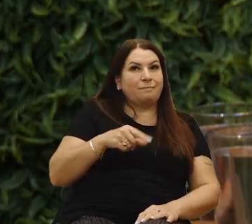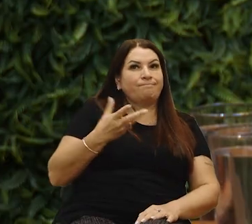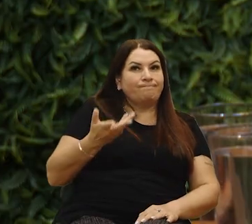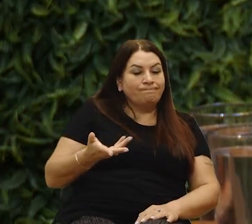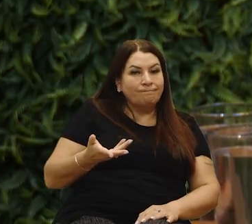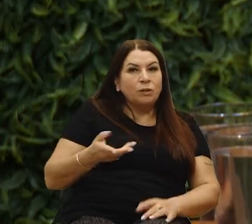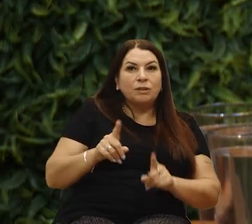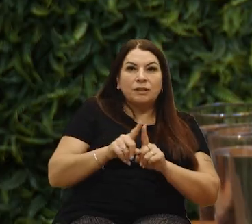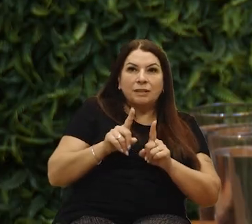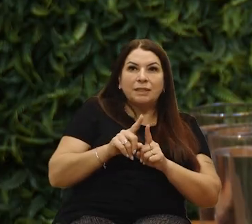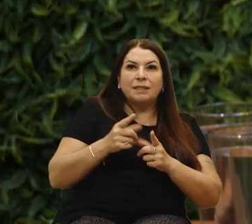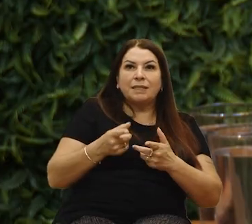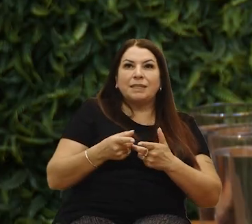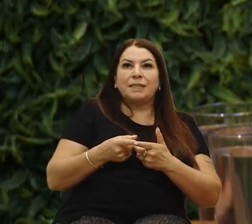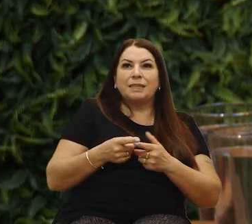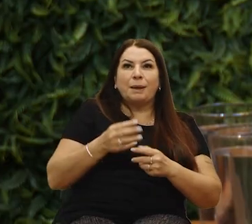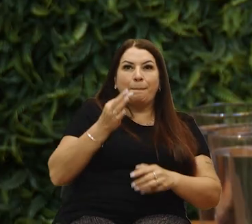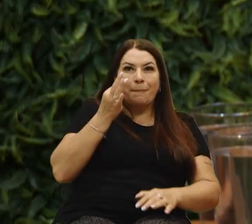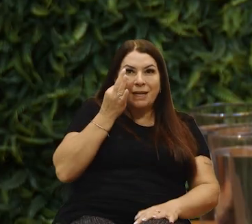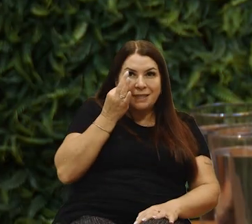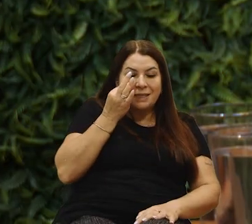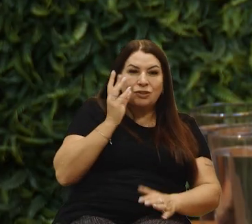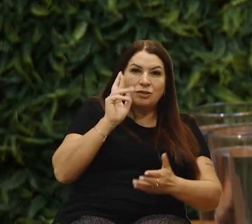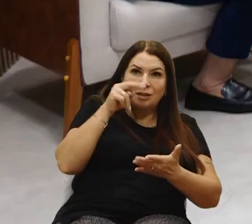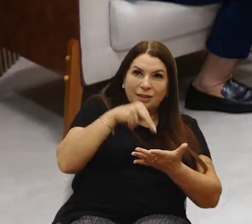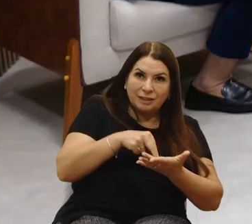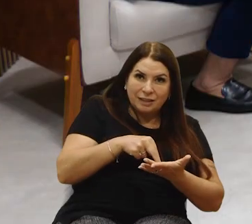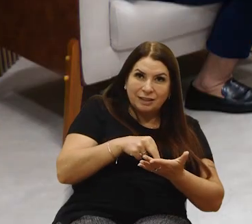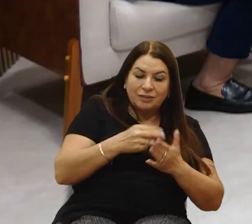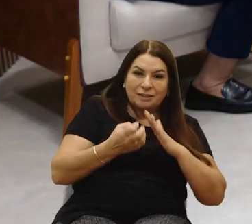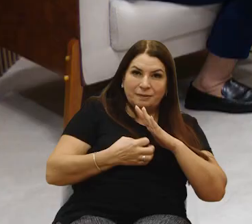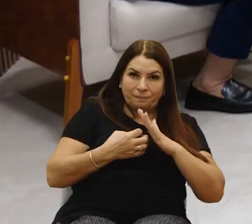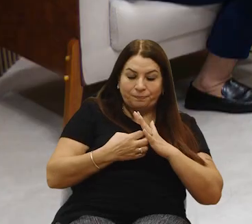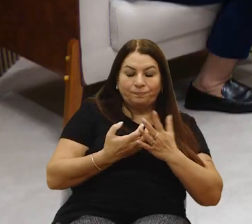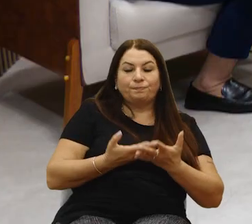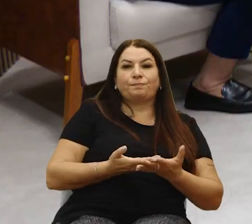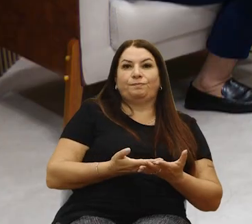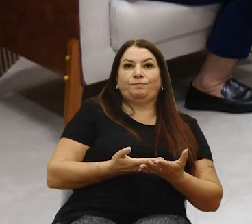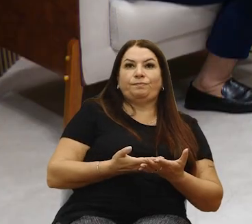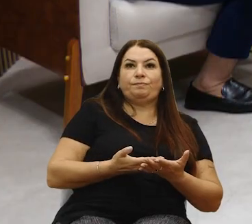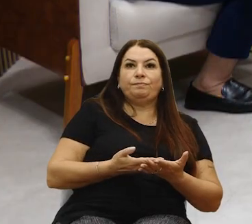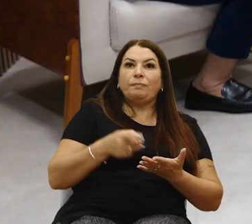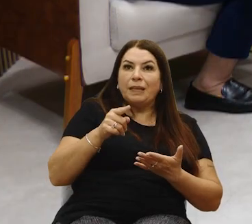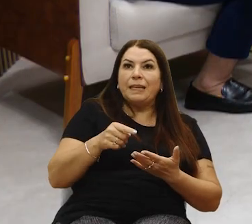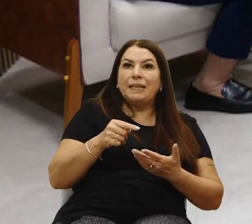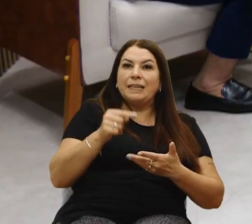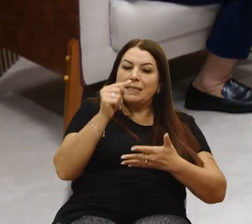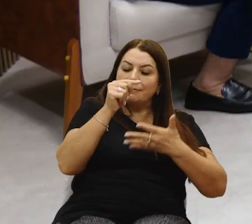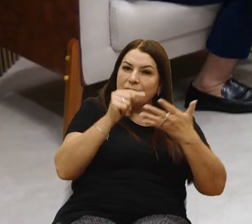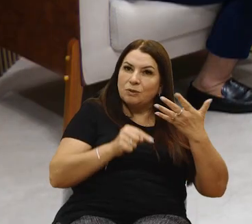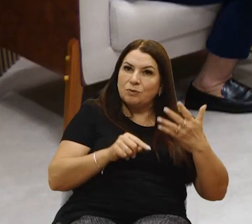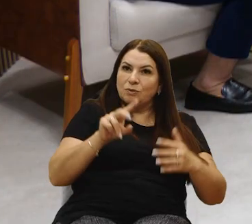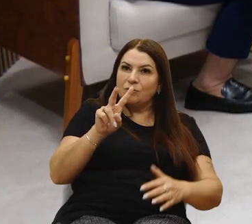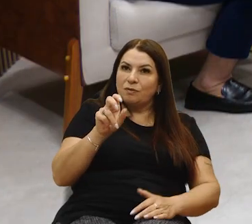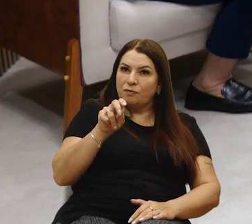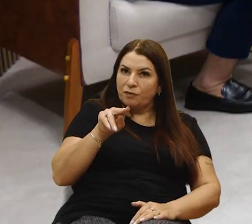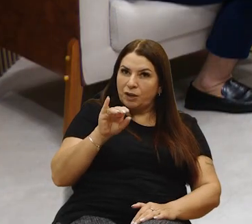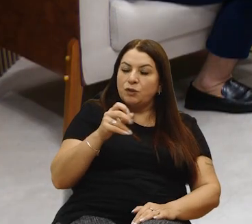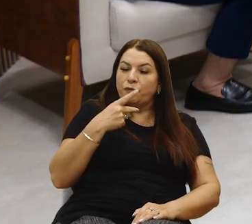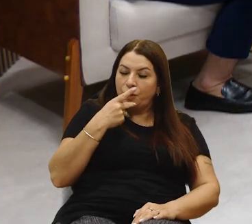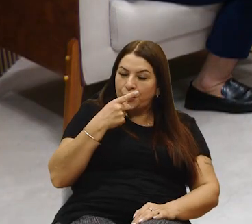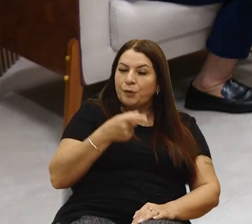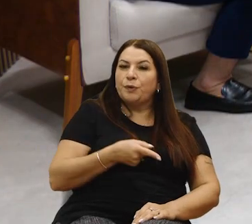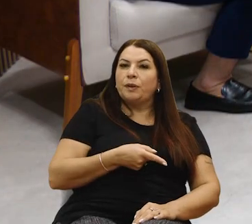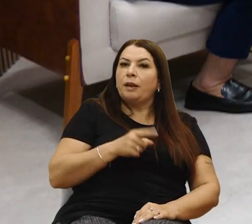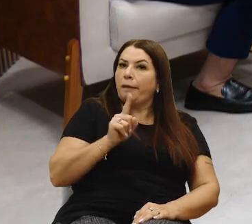está absolutamente presente na realidade das empresas, né? E essas questões que o Vânios levanta,